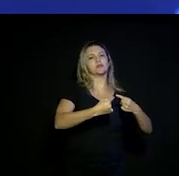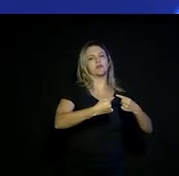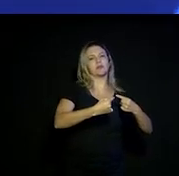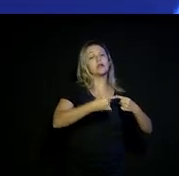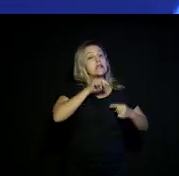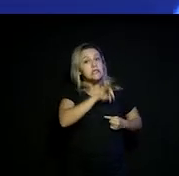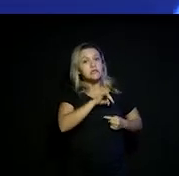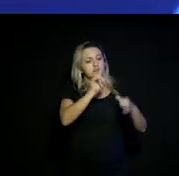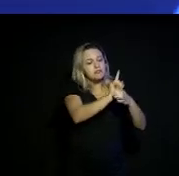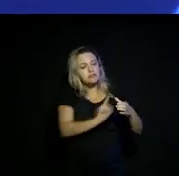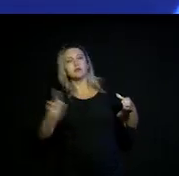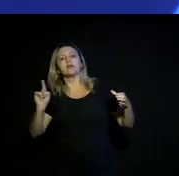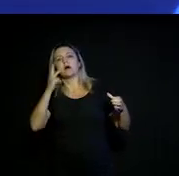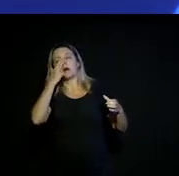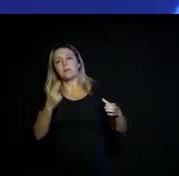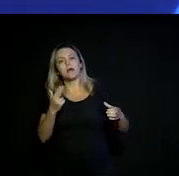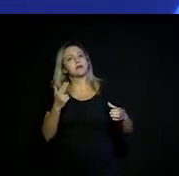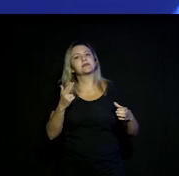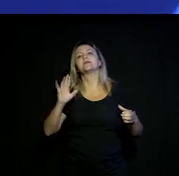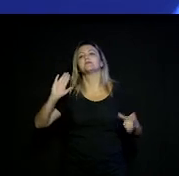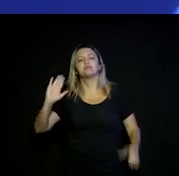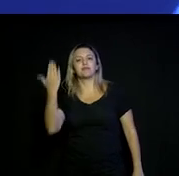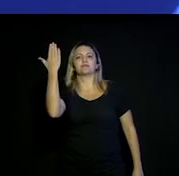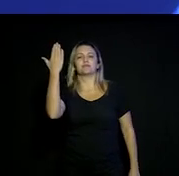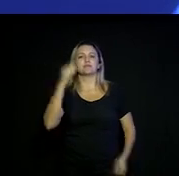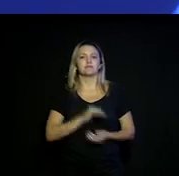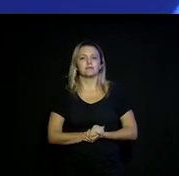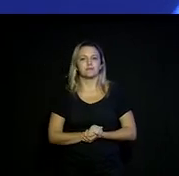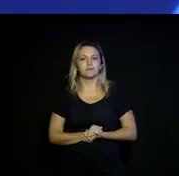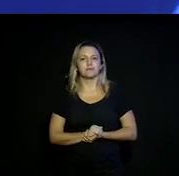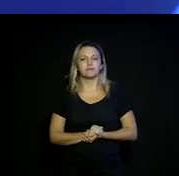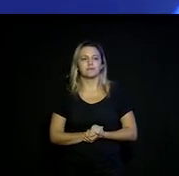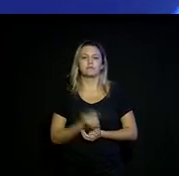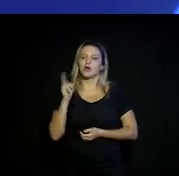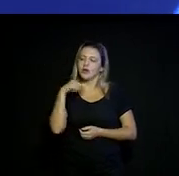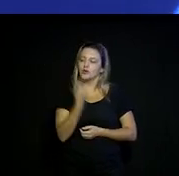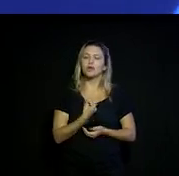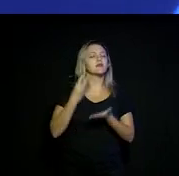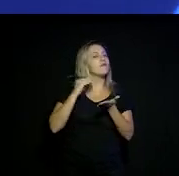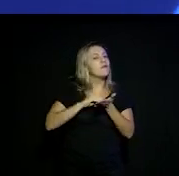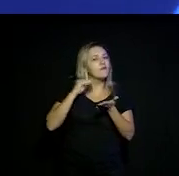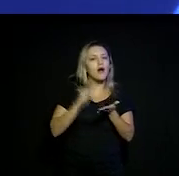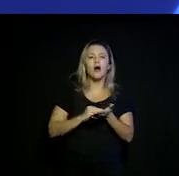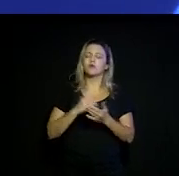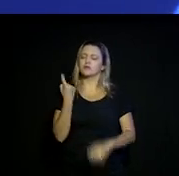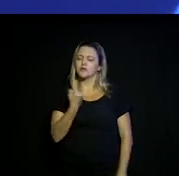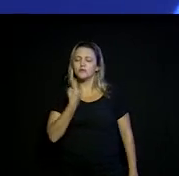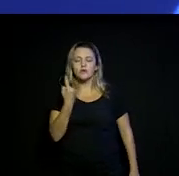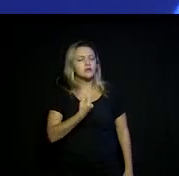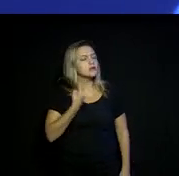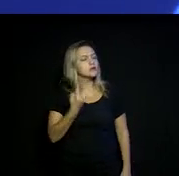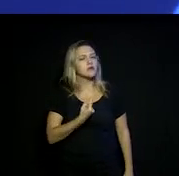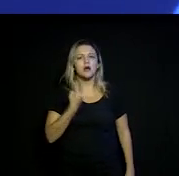tomado como um traidor. Parem para refletir um pouco sobre isso. A nossa carência, a nossa solidão faz